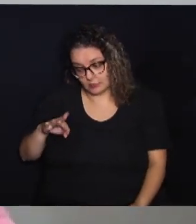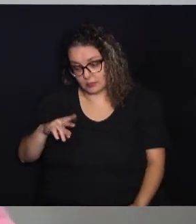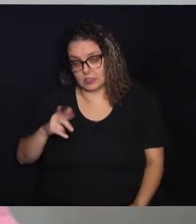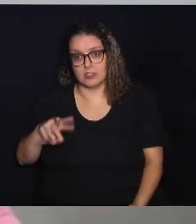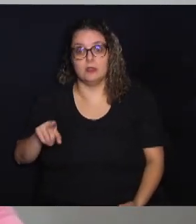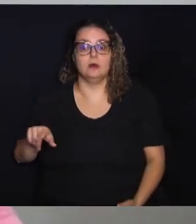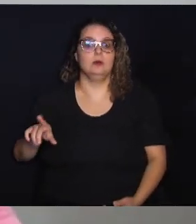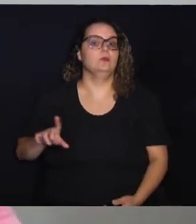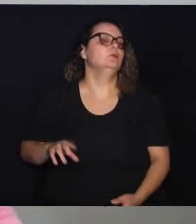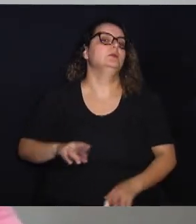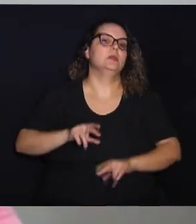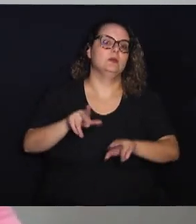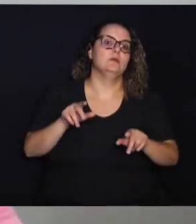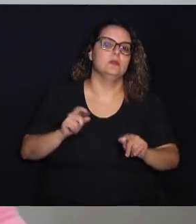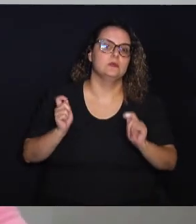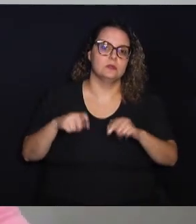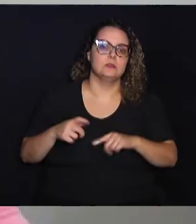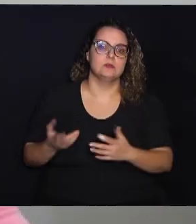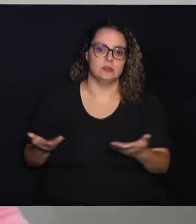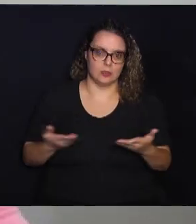né,